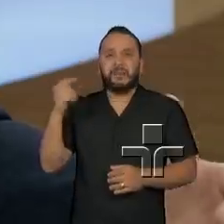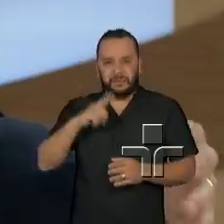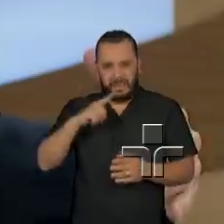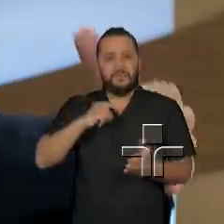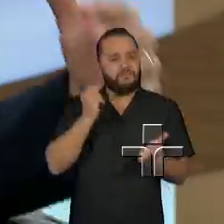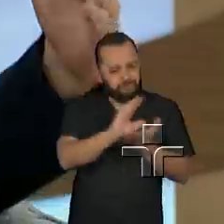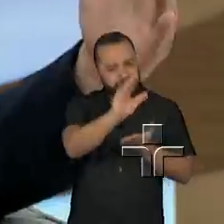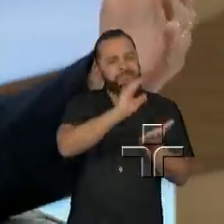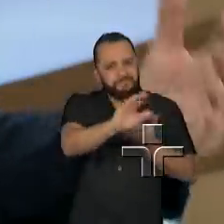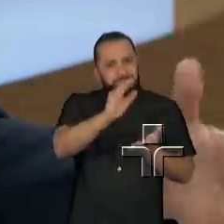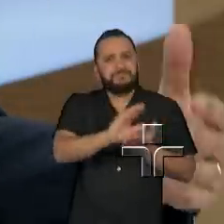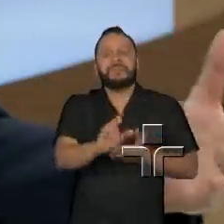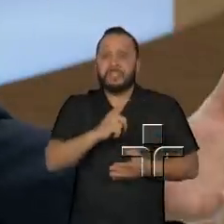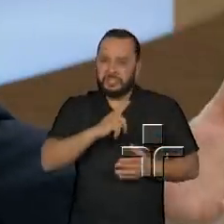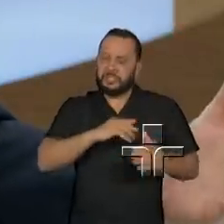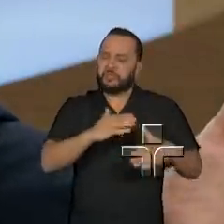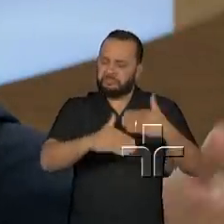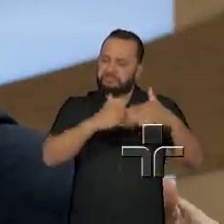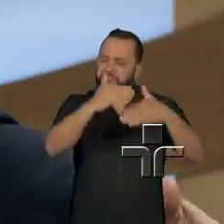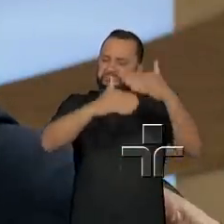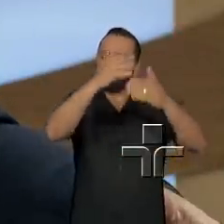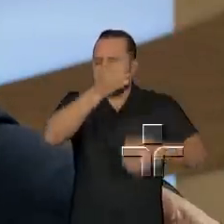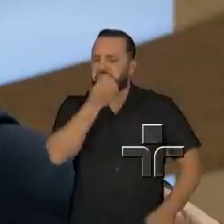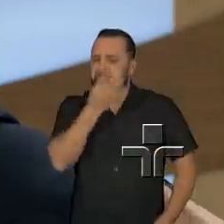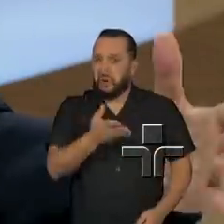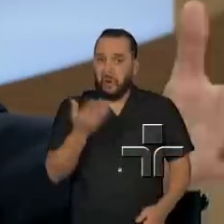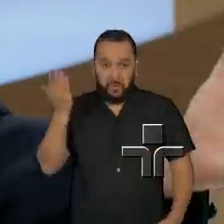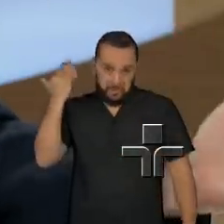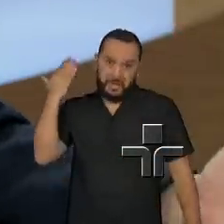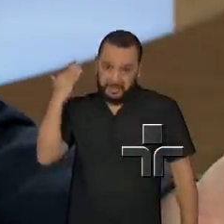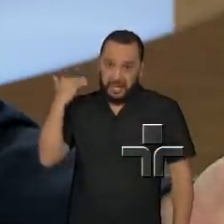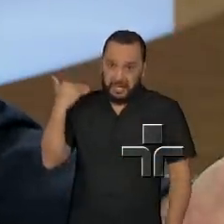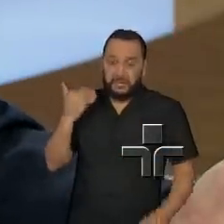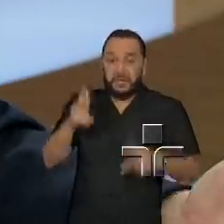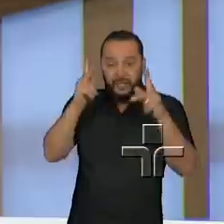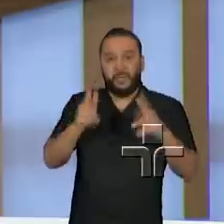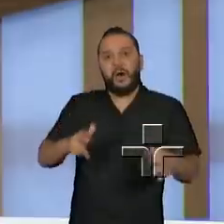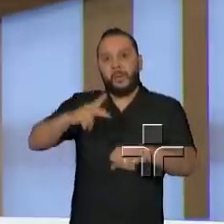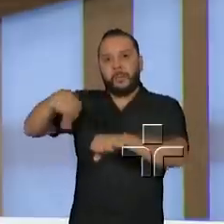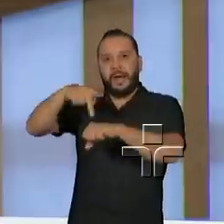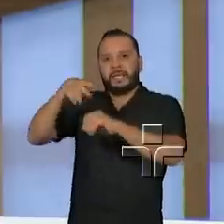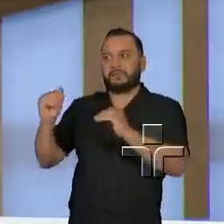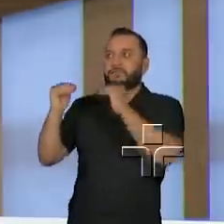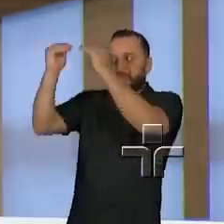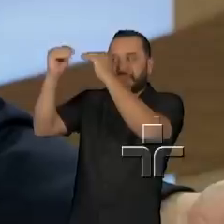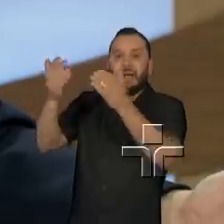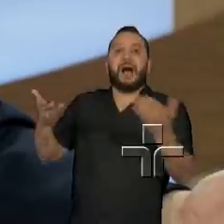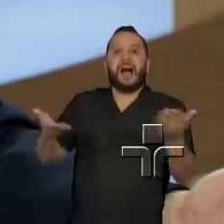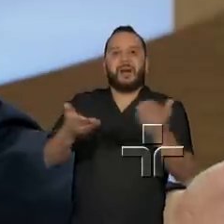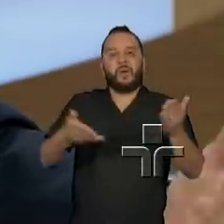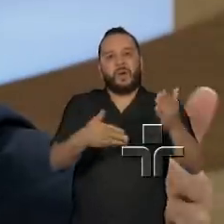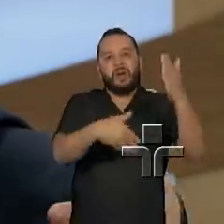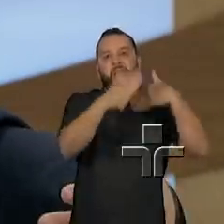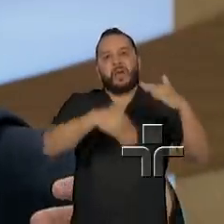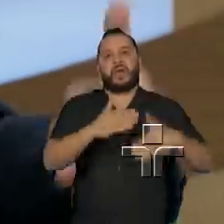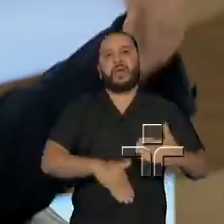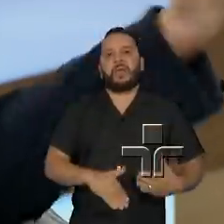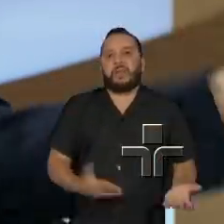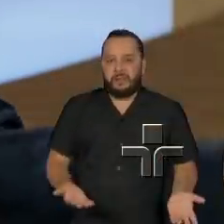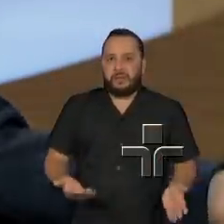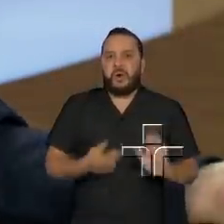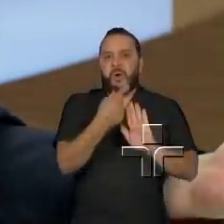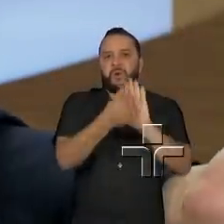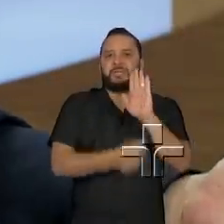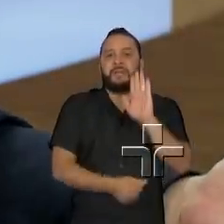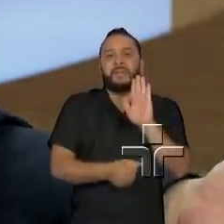e nós caminhávamos para um investimento do tamanho de um país desenvolvido. E agora nós fizemos o caminho reverso, estamos de volta ao orçamento